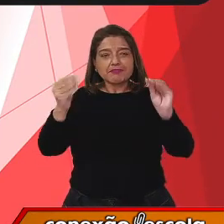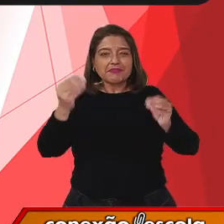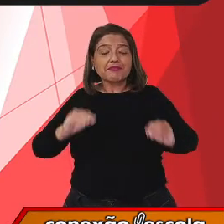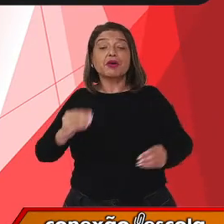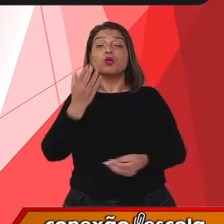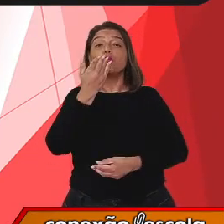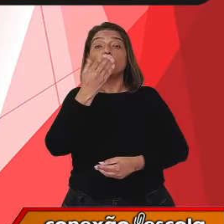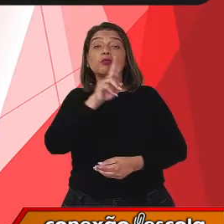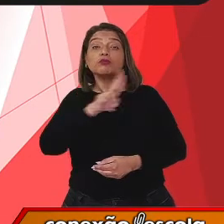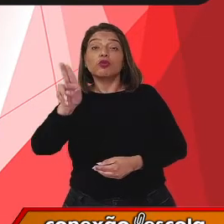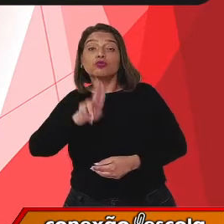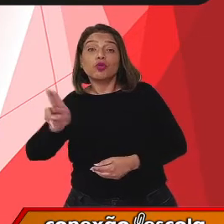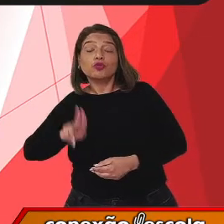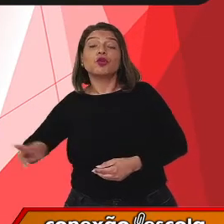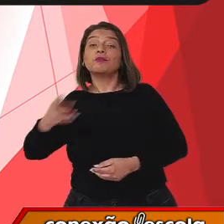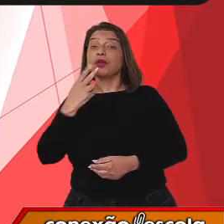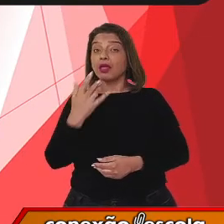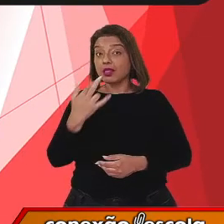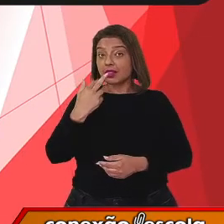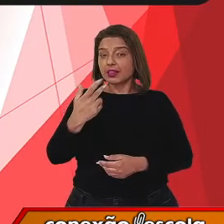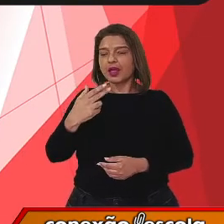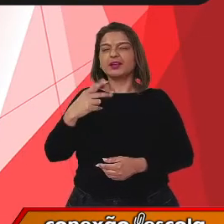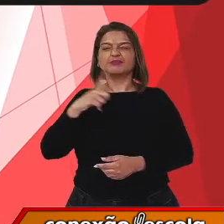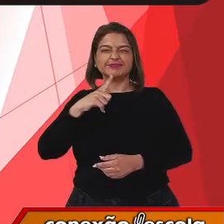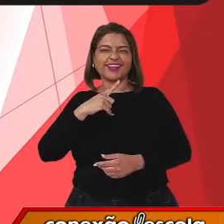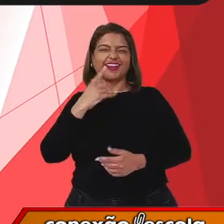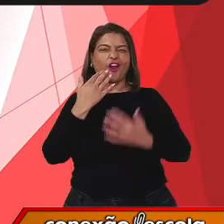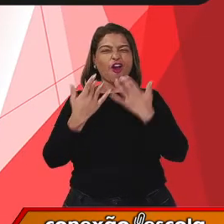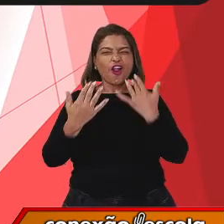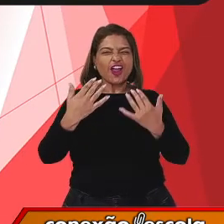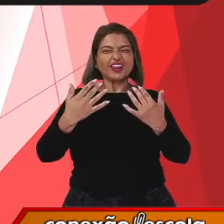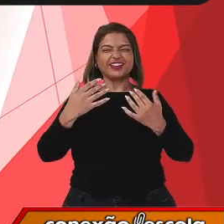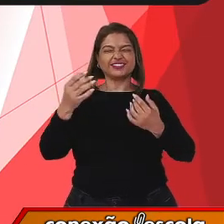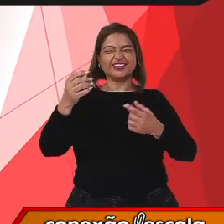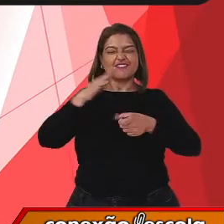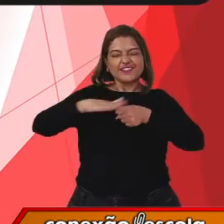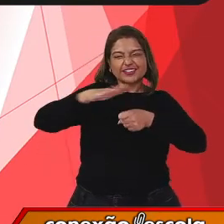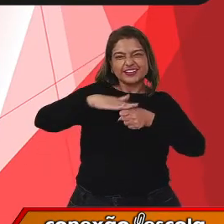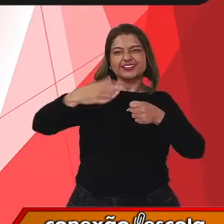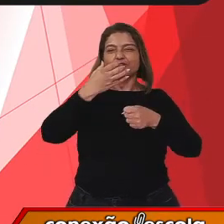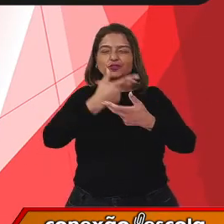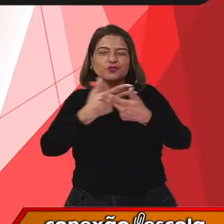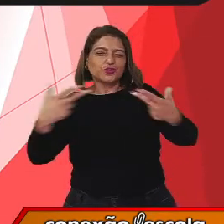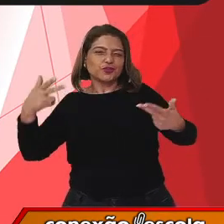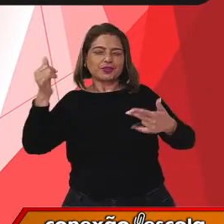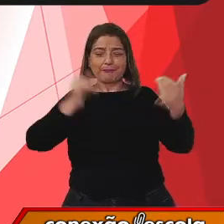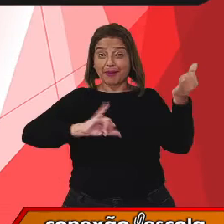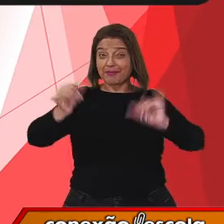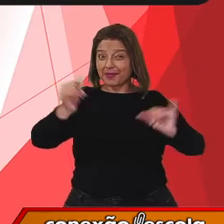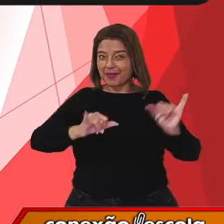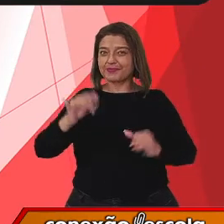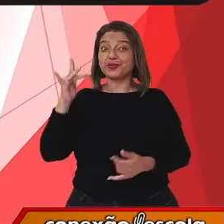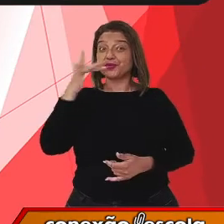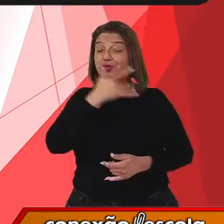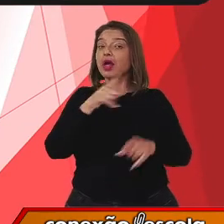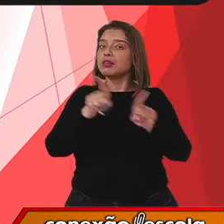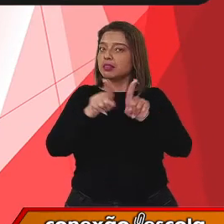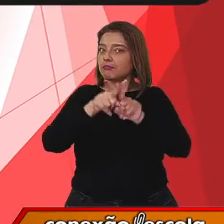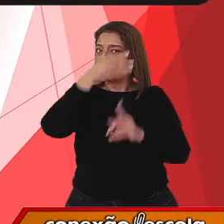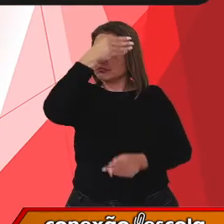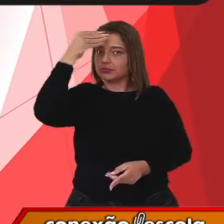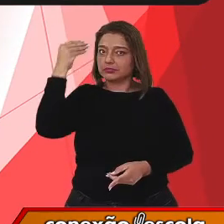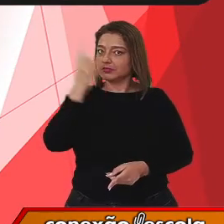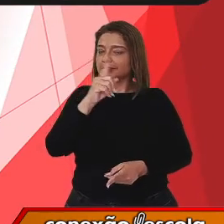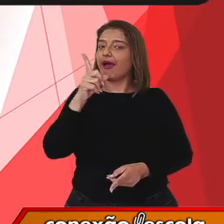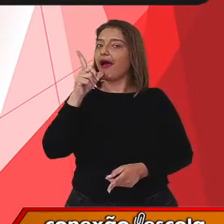inglês, tá bom? Desenhe um prato assim bem colorido, com bastante vegetais, frutas, verduras. E não se esqueça da água